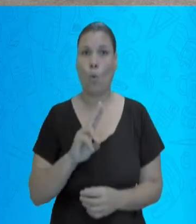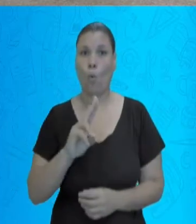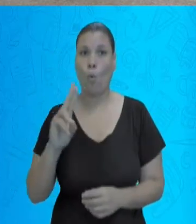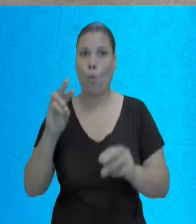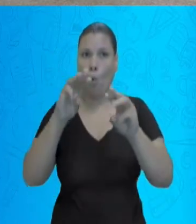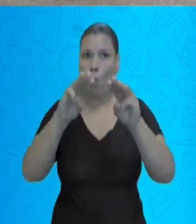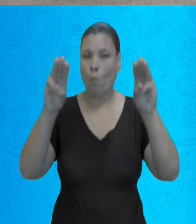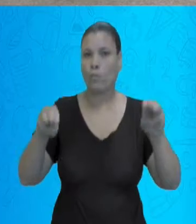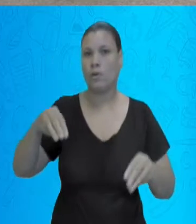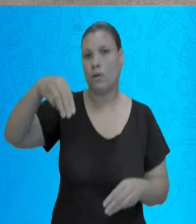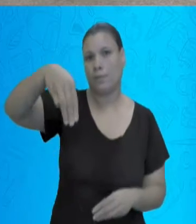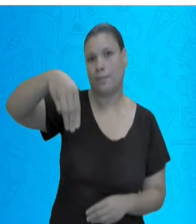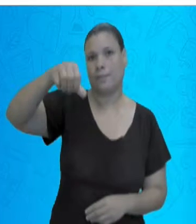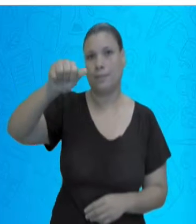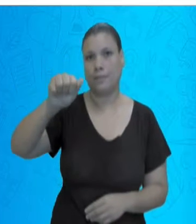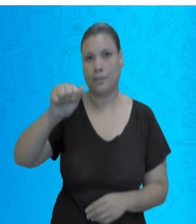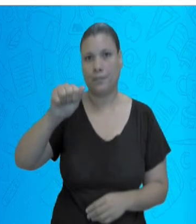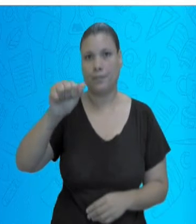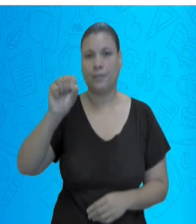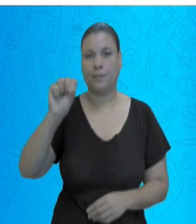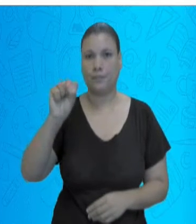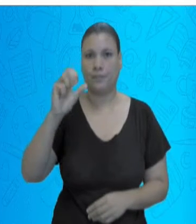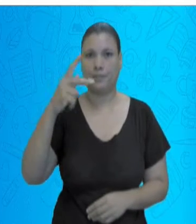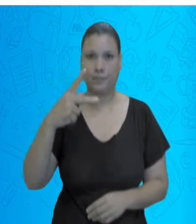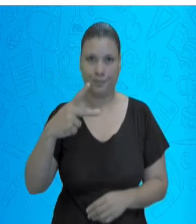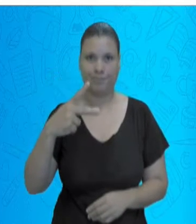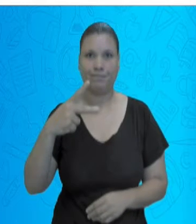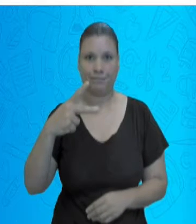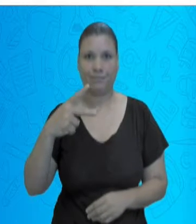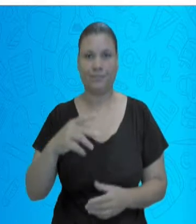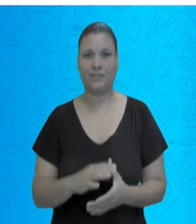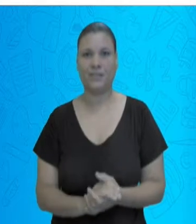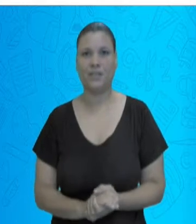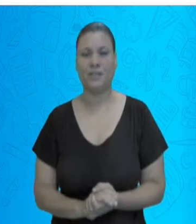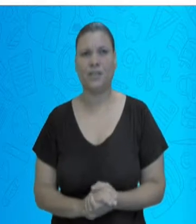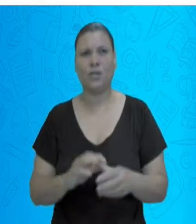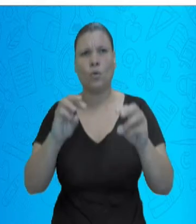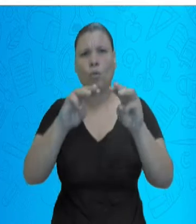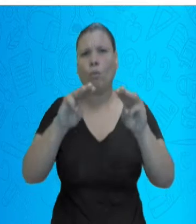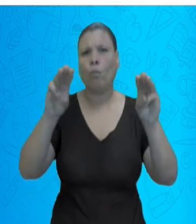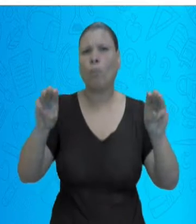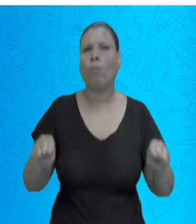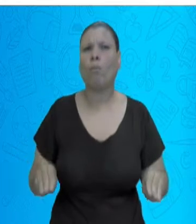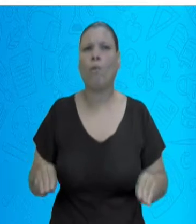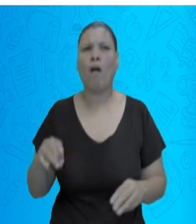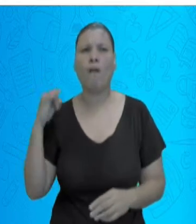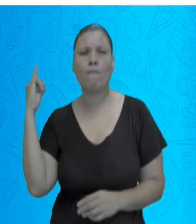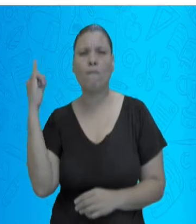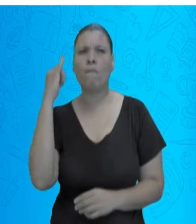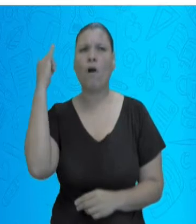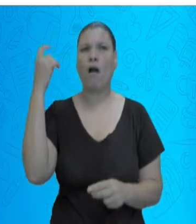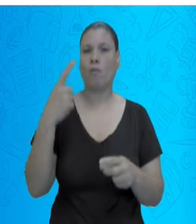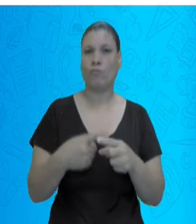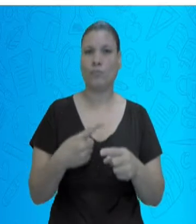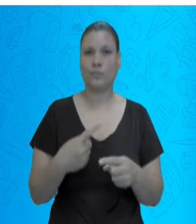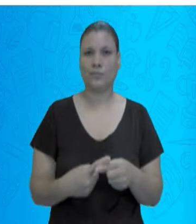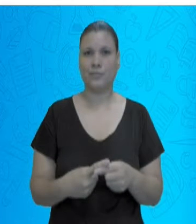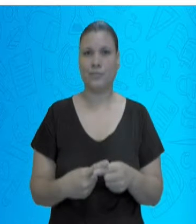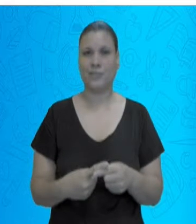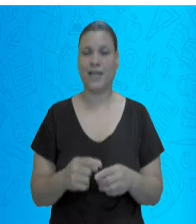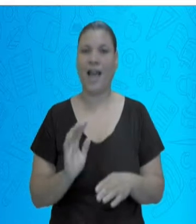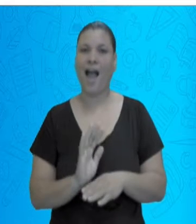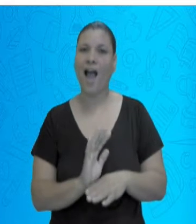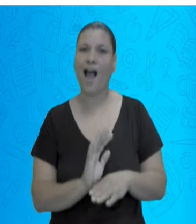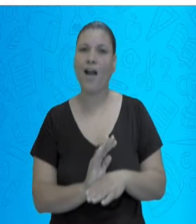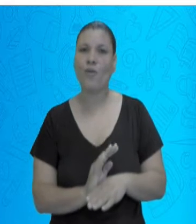Os museus são importantes instrumentos de preservação da memória cultural de um povo e responsáveis por ser